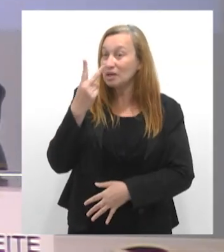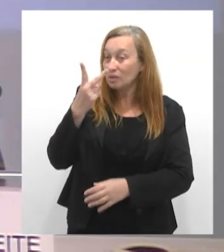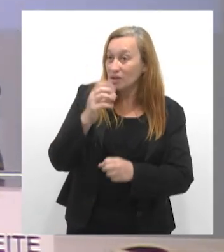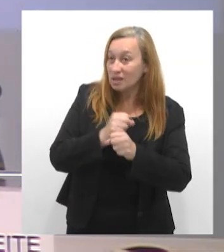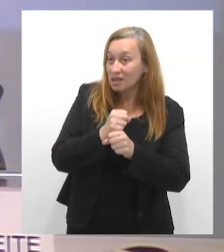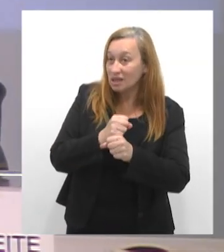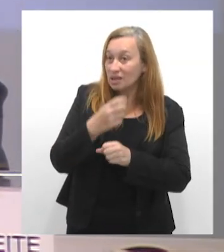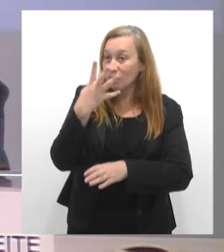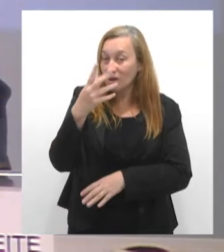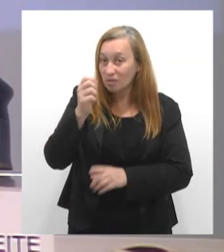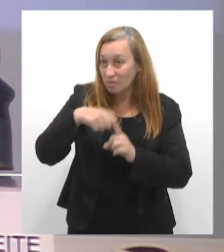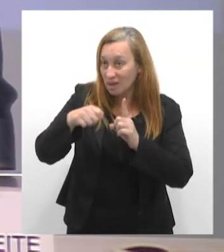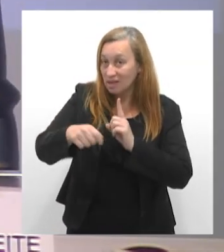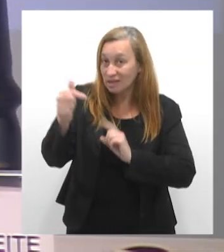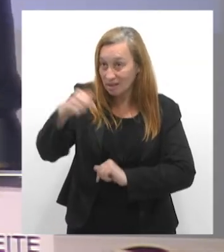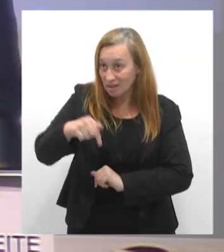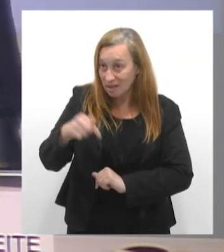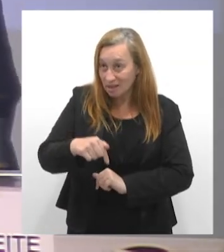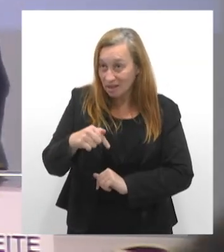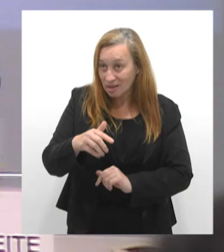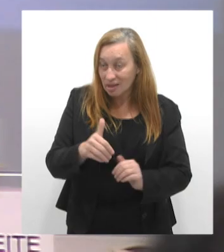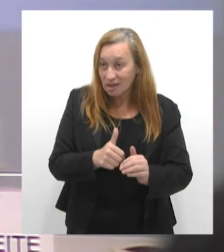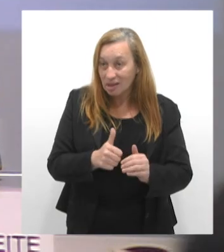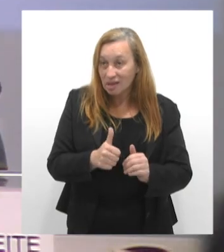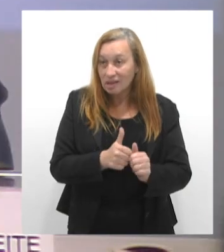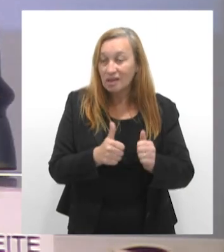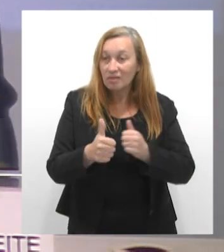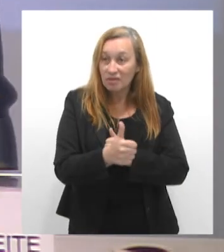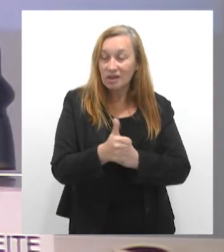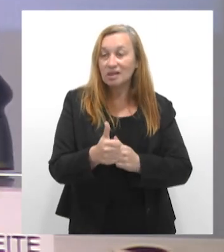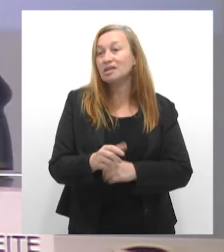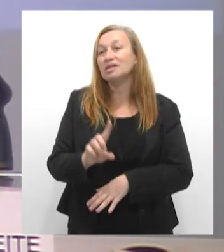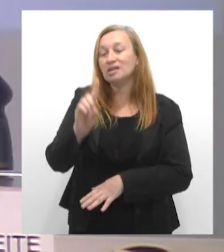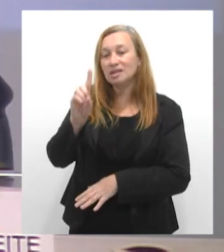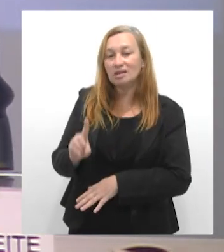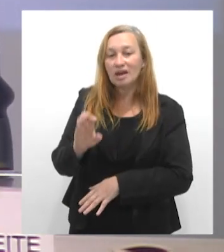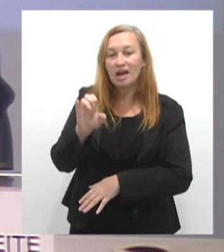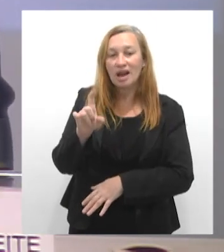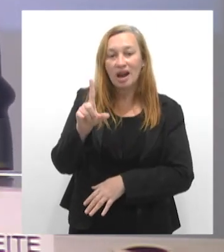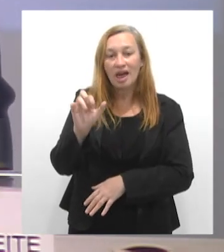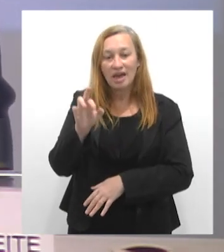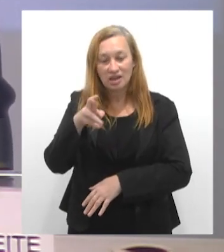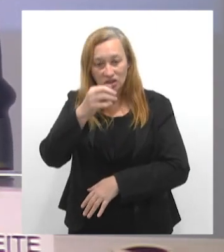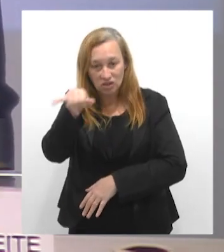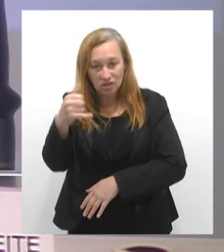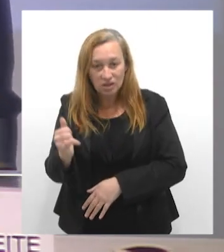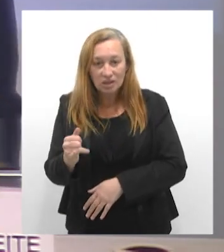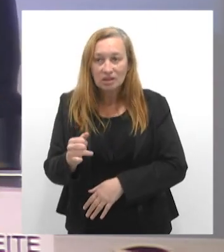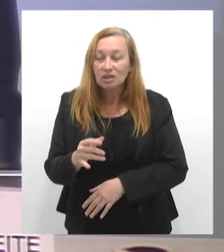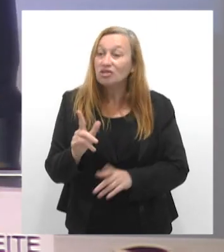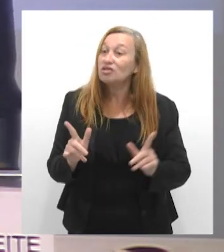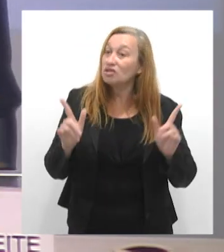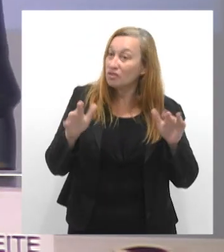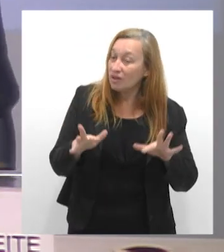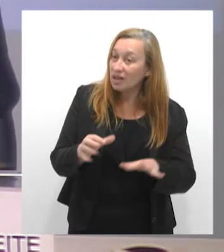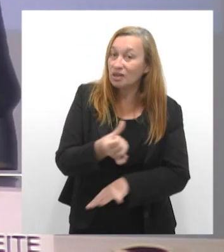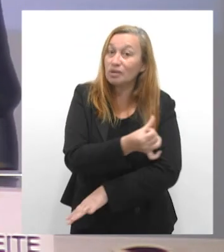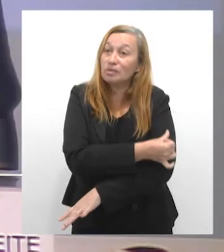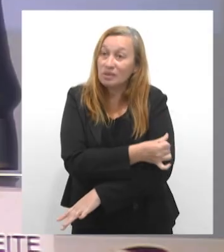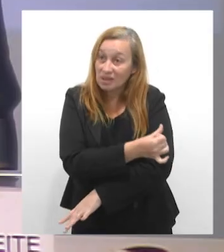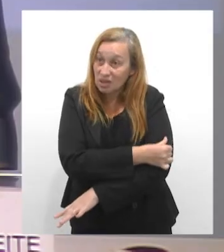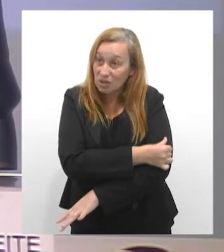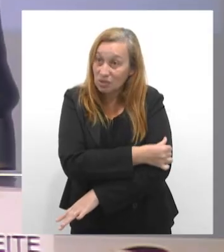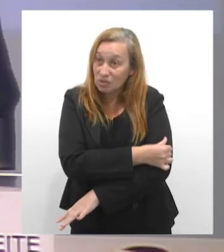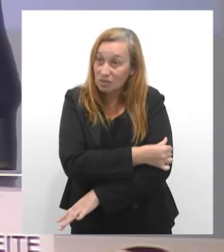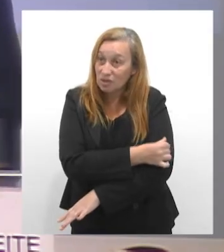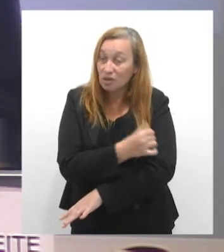4 meses aqui, à frente da direção da ELERJ. E, diferente do 6º ano,